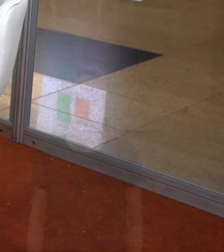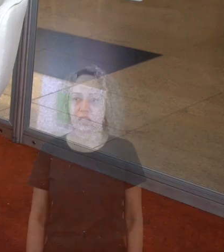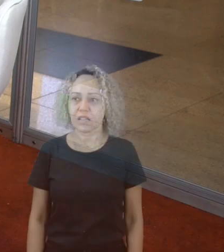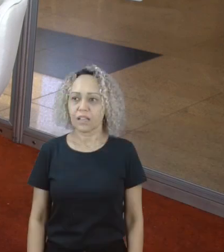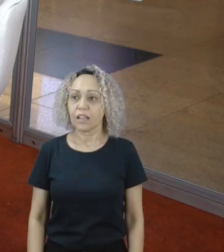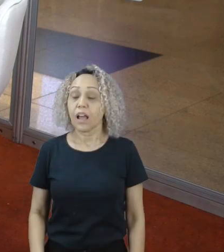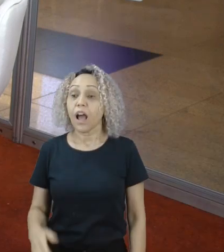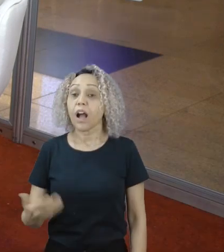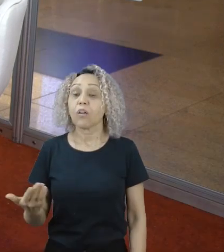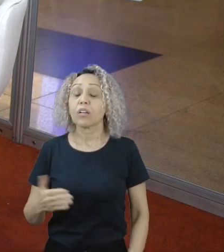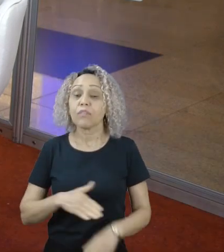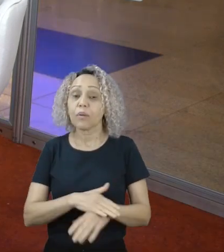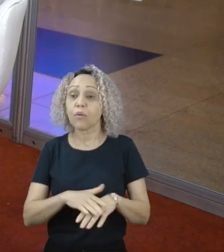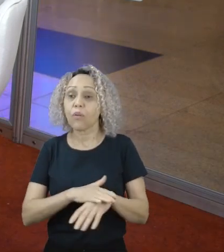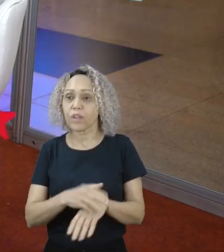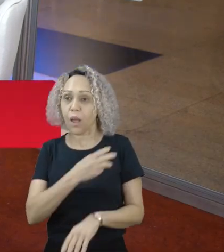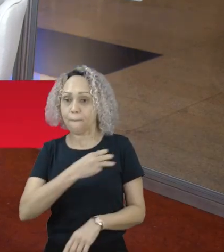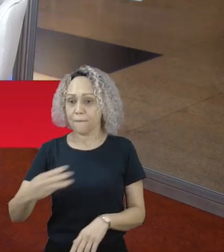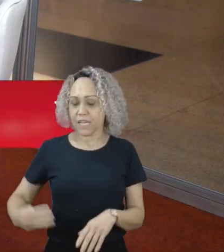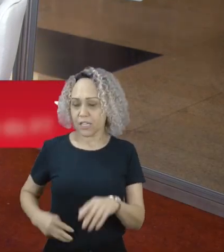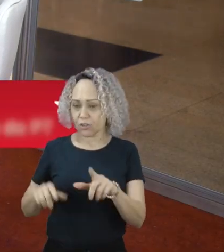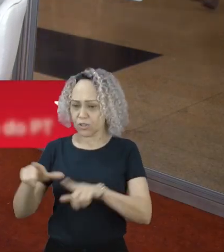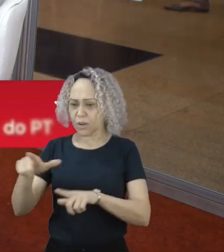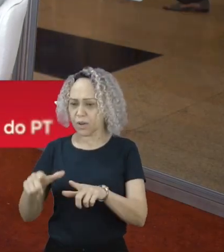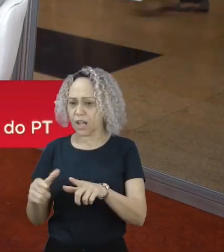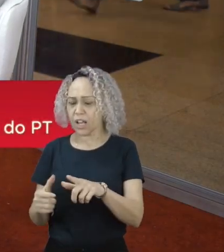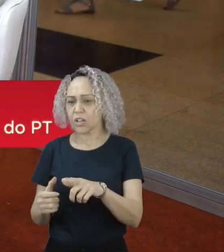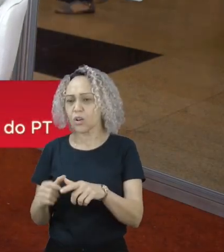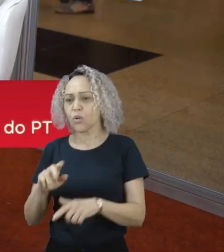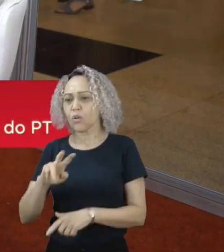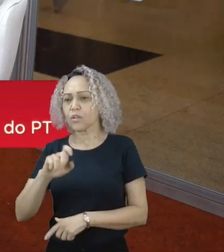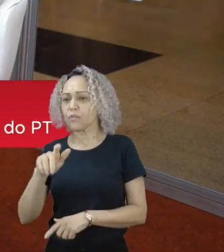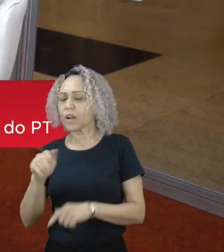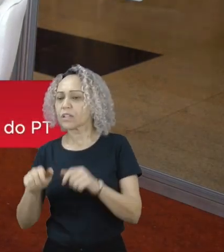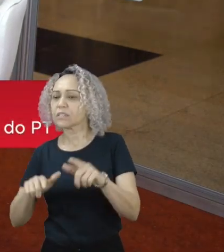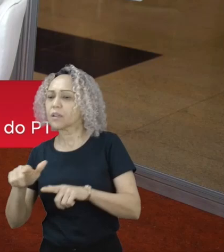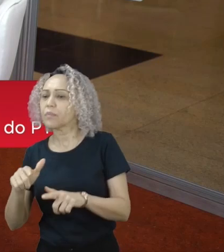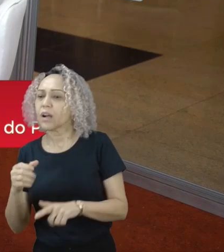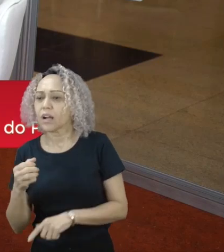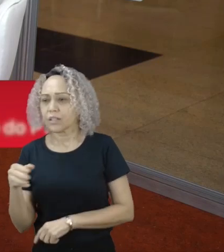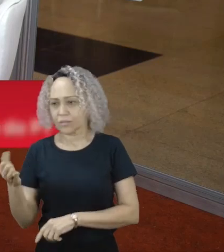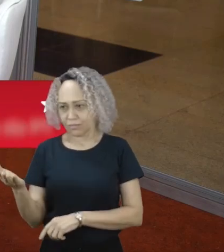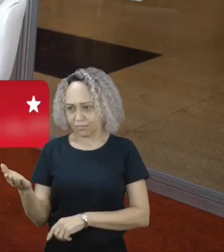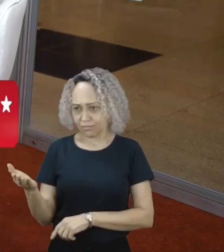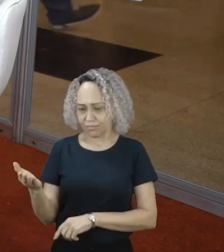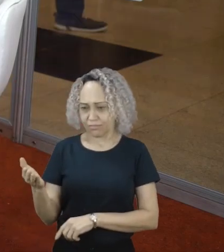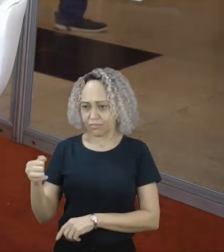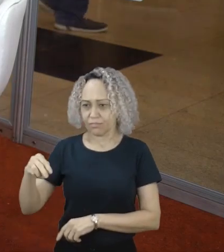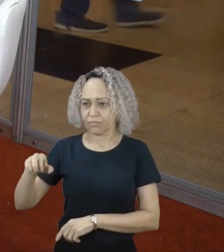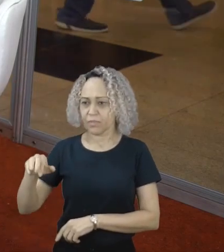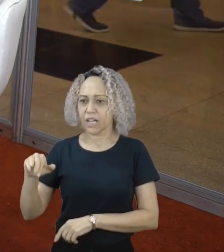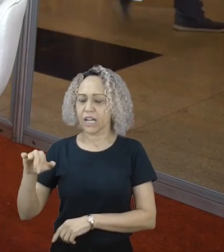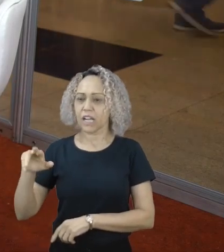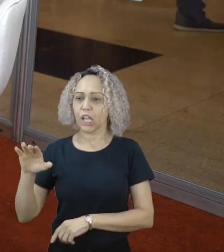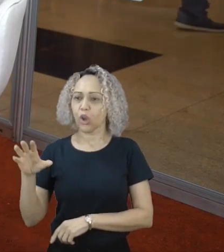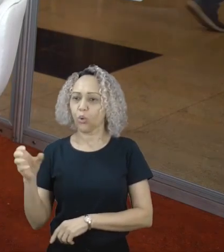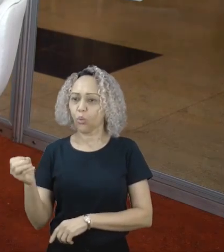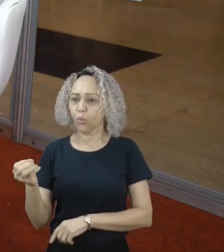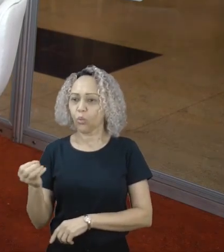Vamos conversar agora com o ministro do Trabalho e Emprego, Luiz Marinho. Bom dia, ministro, bem-vindo. Bom dia à